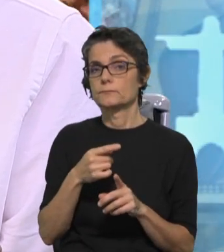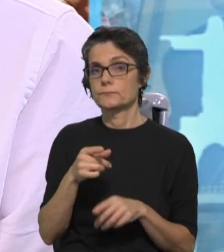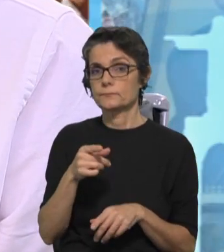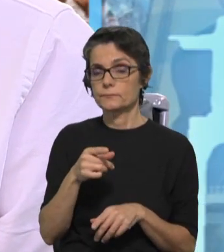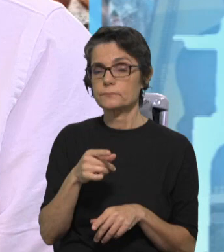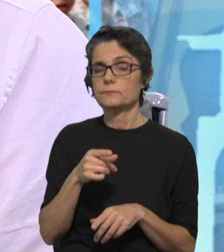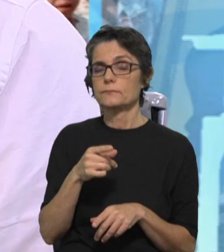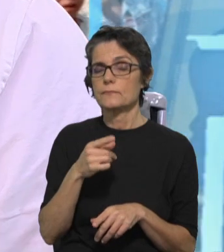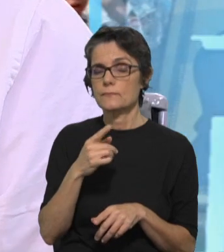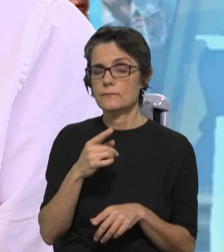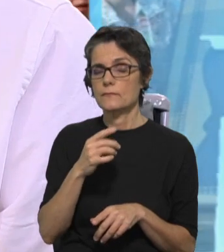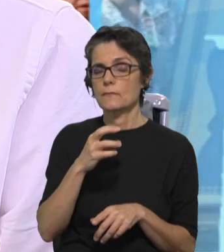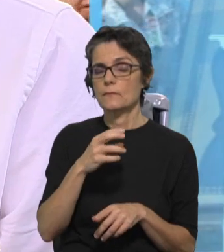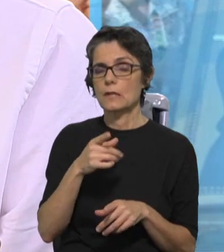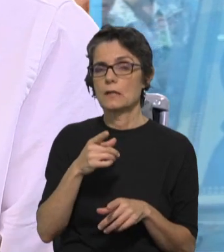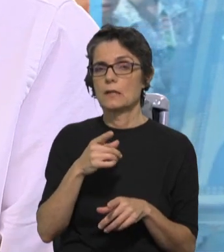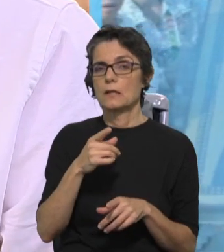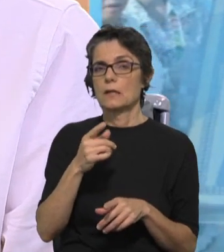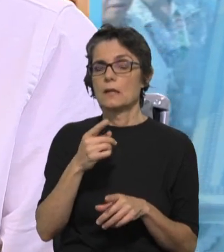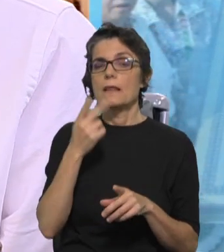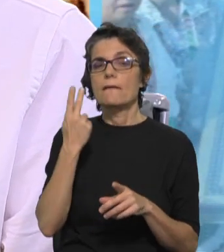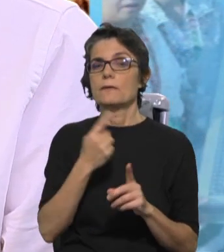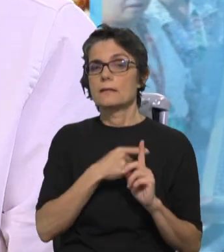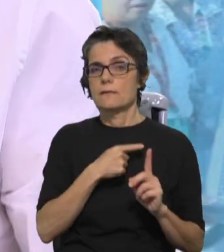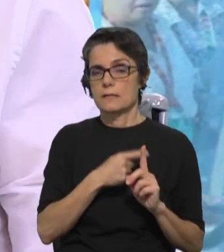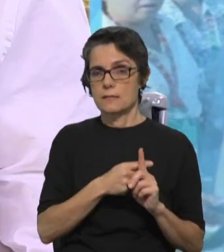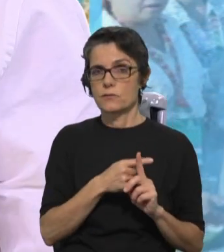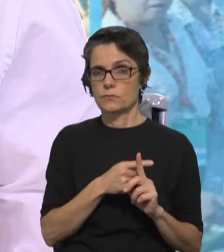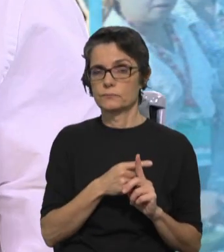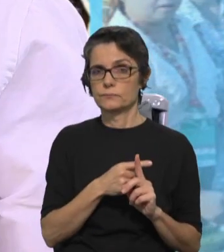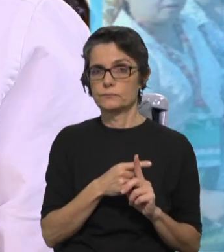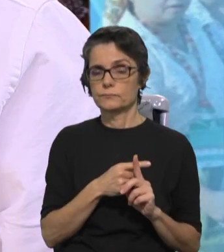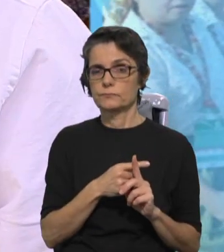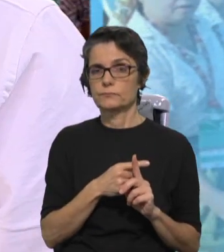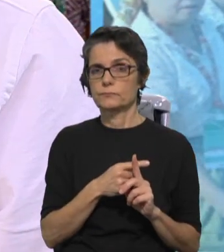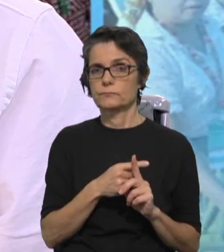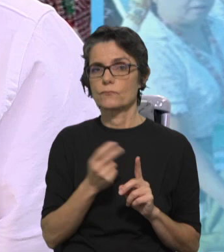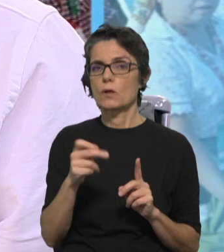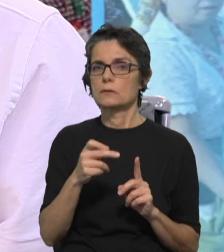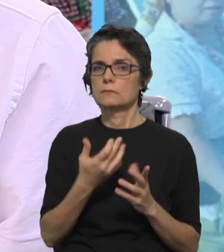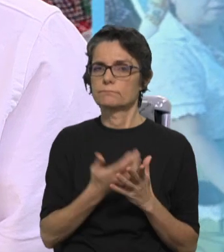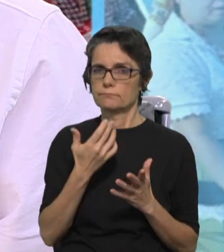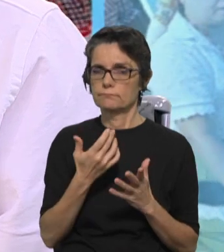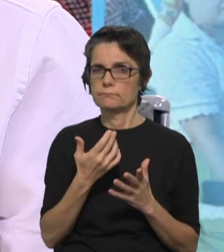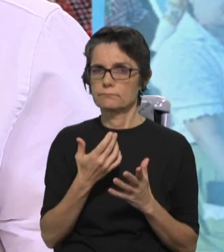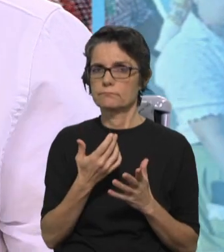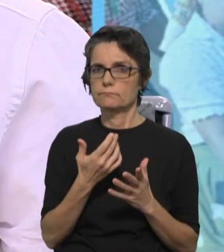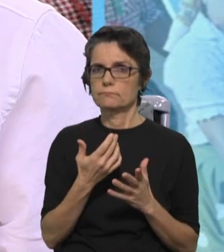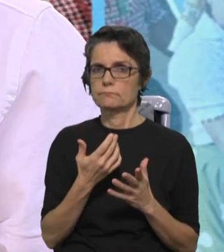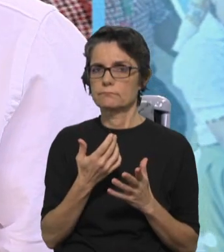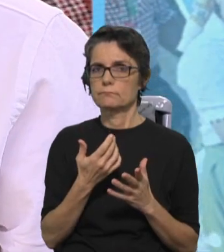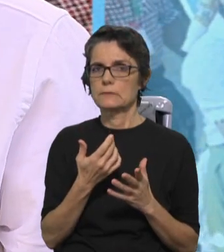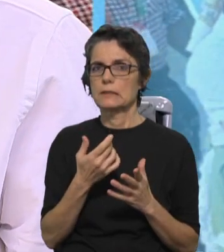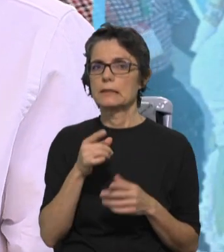anos vão ser comemorados este ano, desse episódio. E para honrar e para homenagear esse episódio e o nosso, digamos, quase